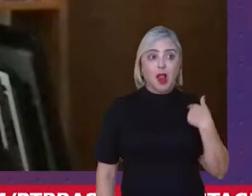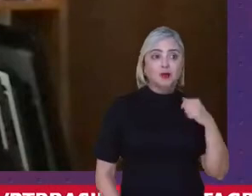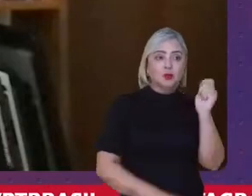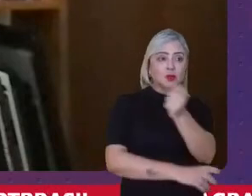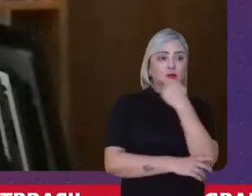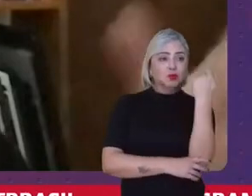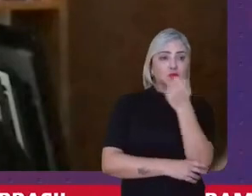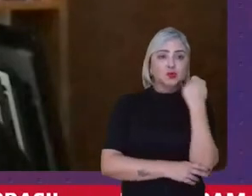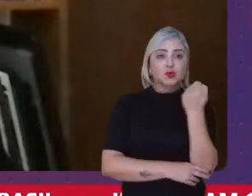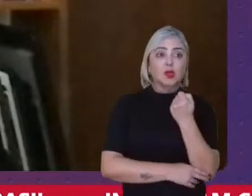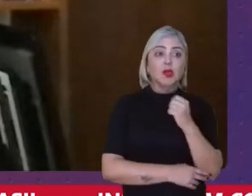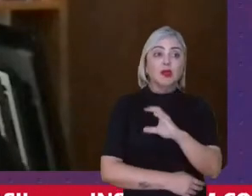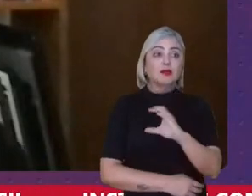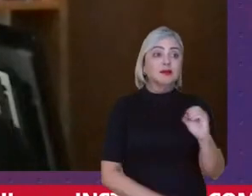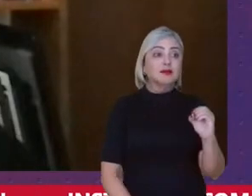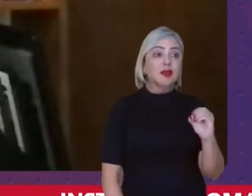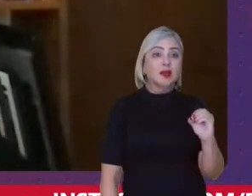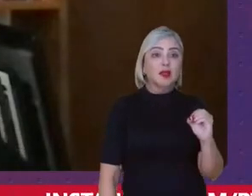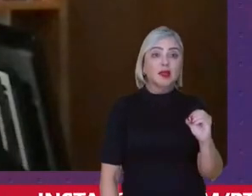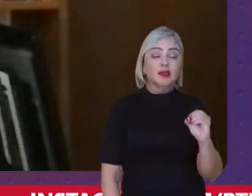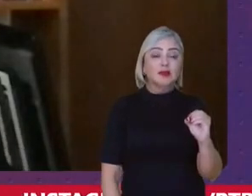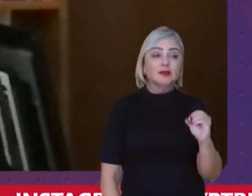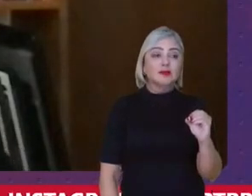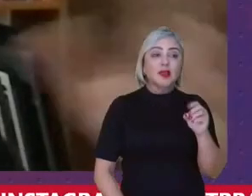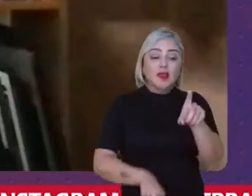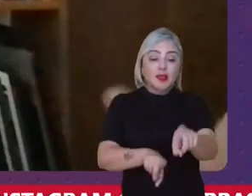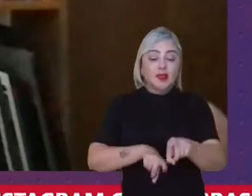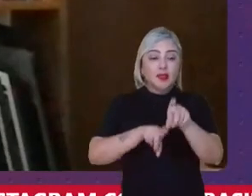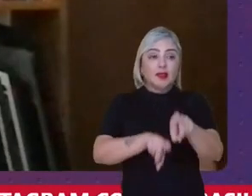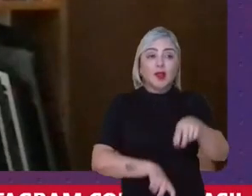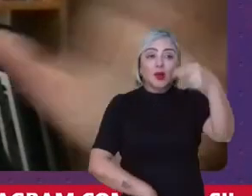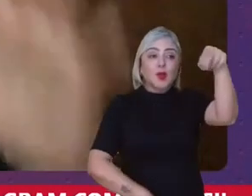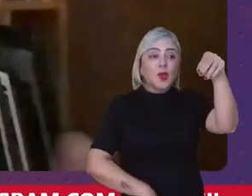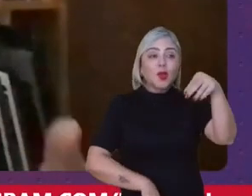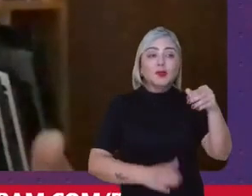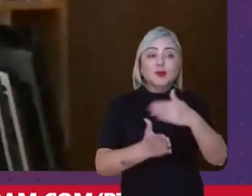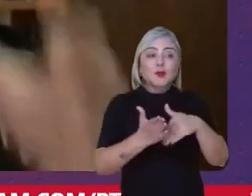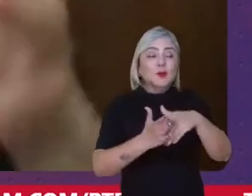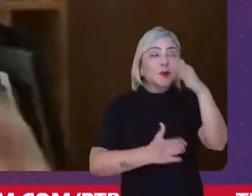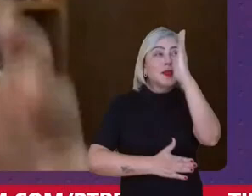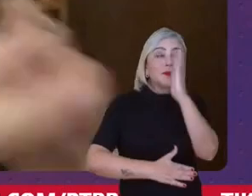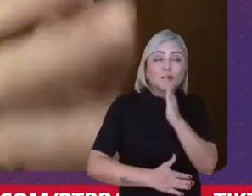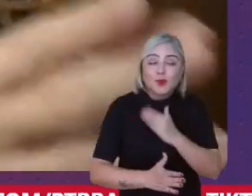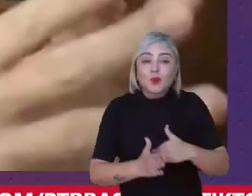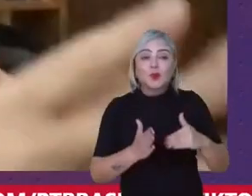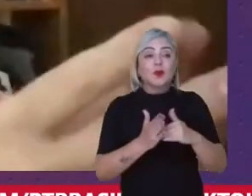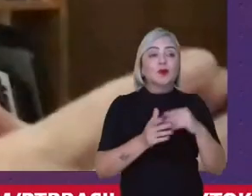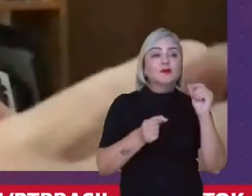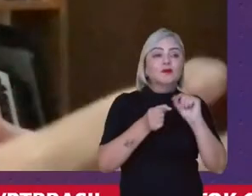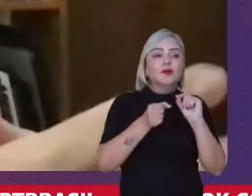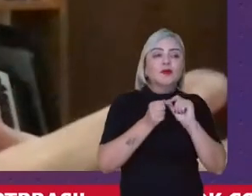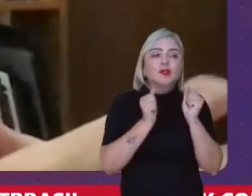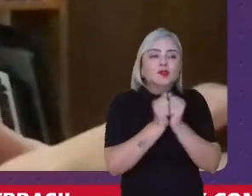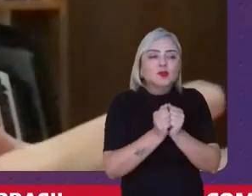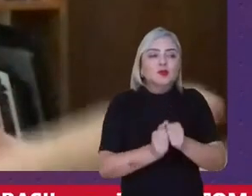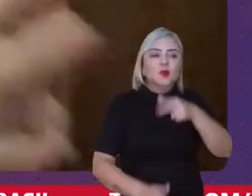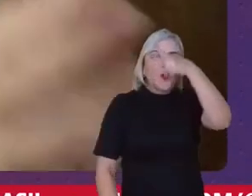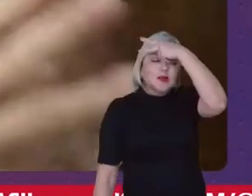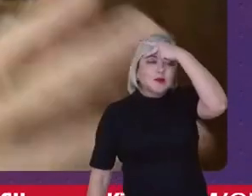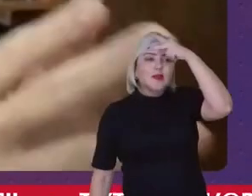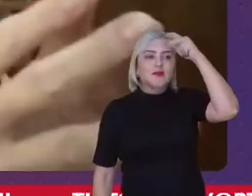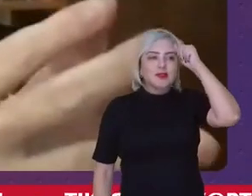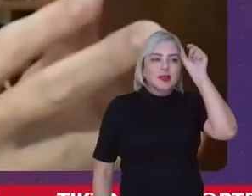do Sul, funciona no Centro-Oeste, funciona no meio rural, no Nordeste, funciona no Brasil todo. Por quê? Porque ele foi feito junto com as